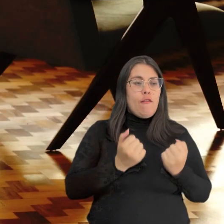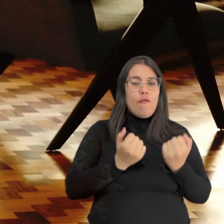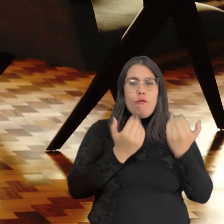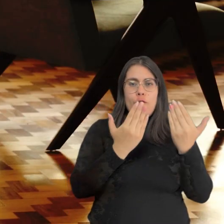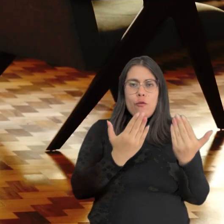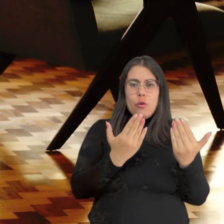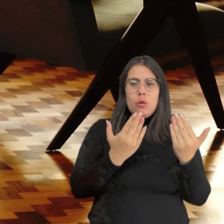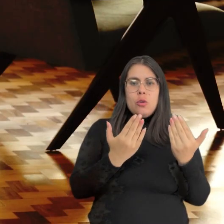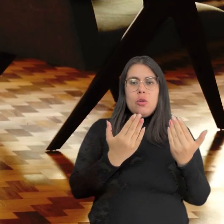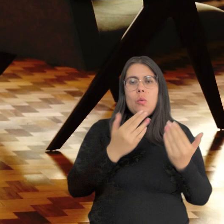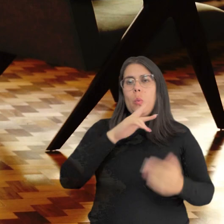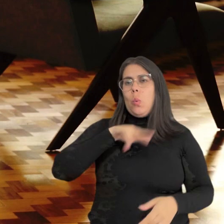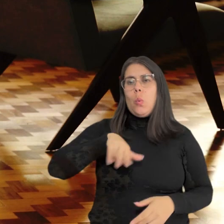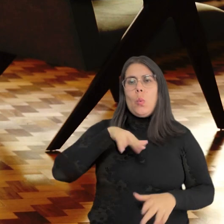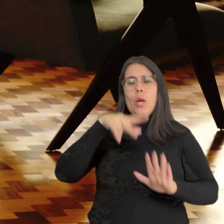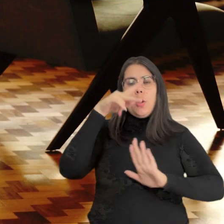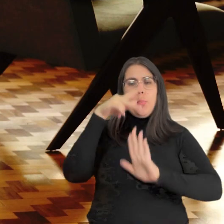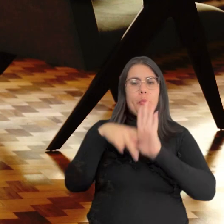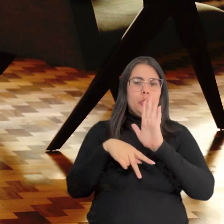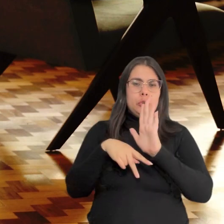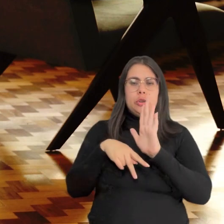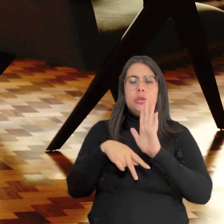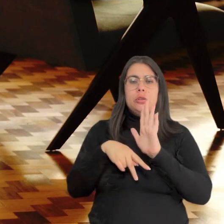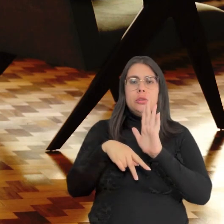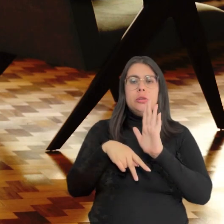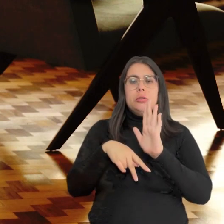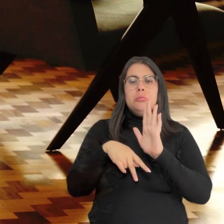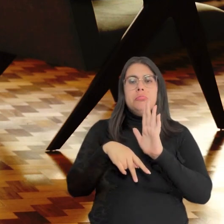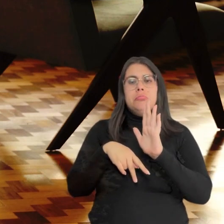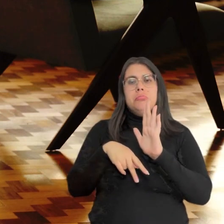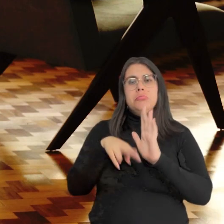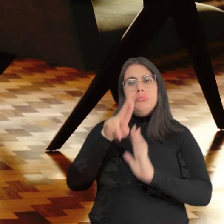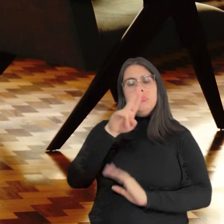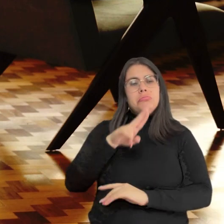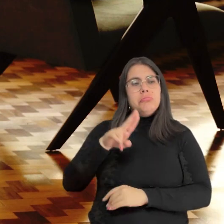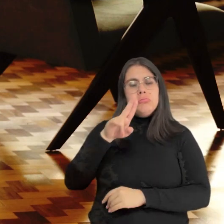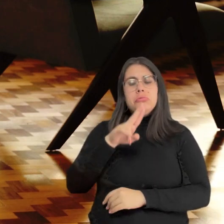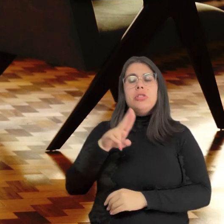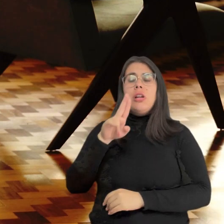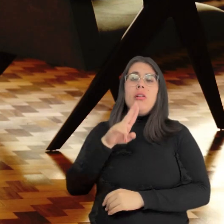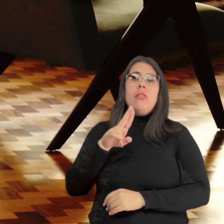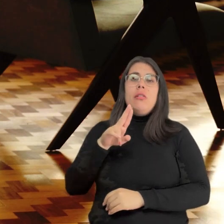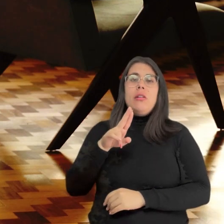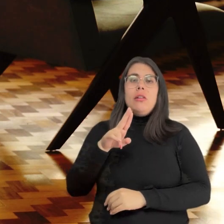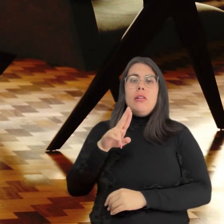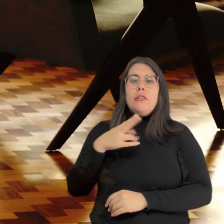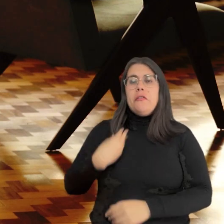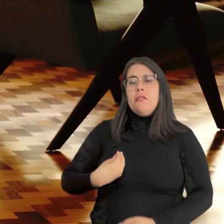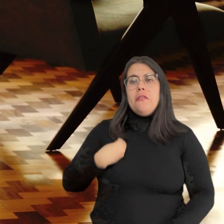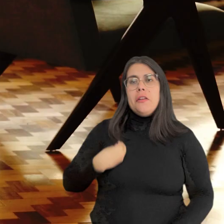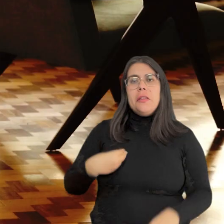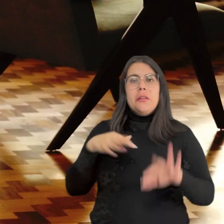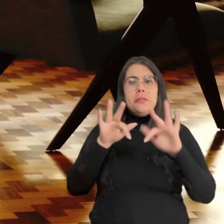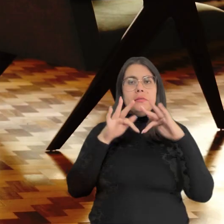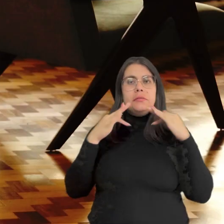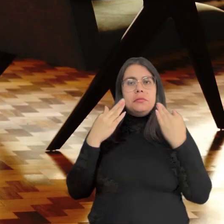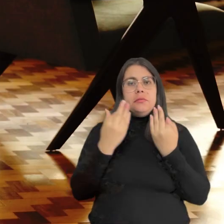lá funcionais para resolver a vida da família e tal, mas não era projeto do